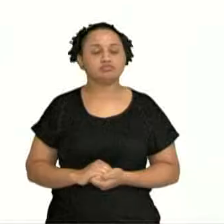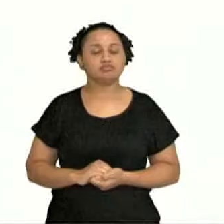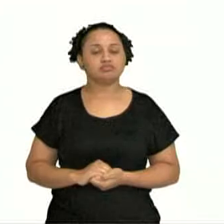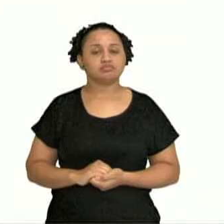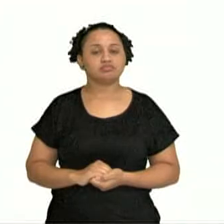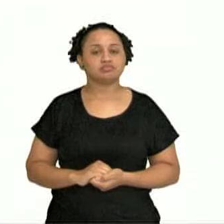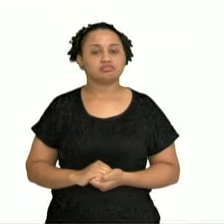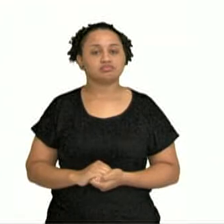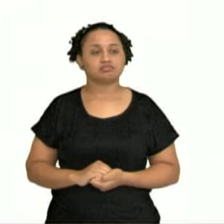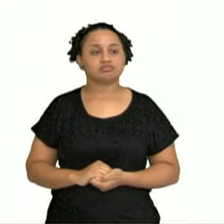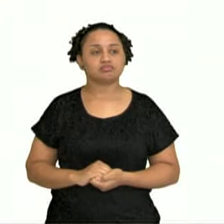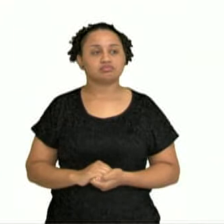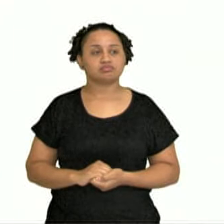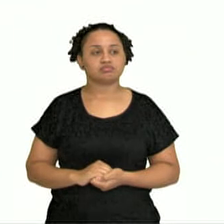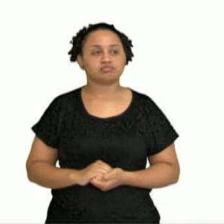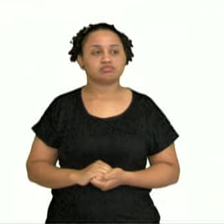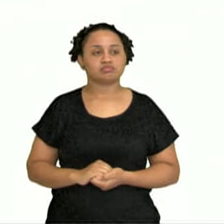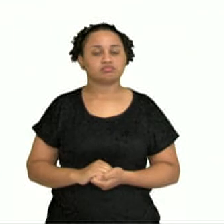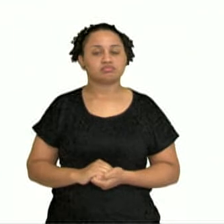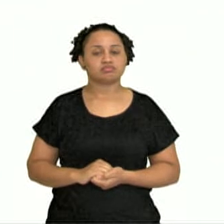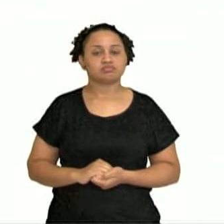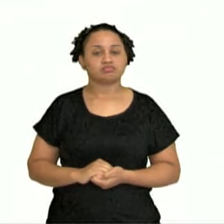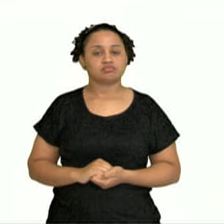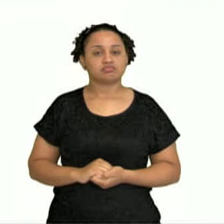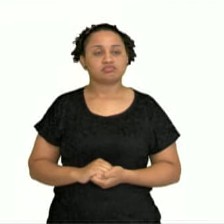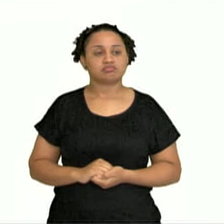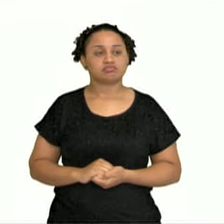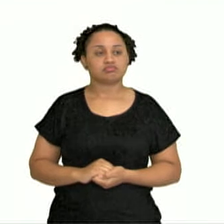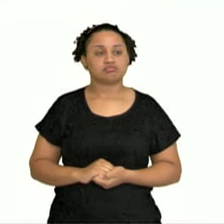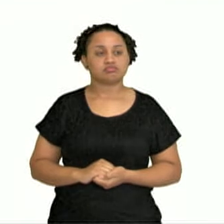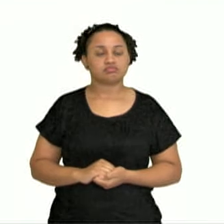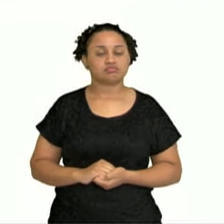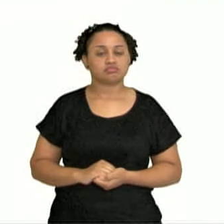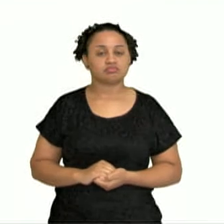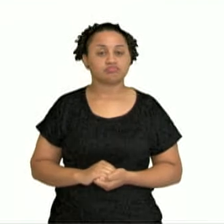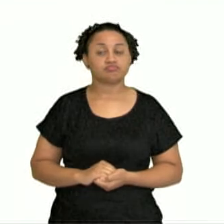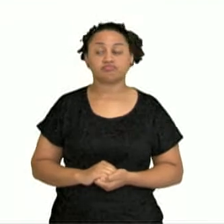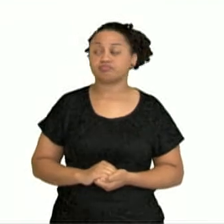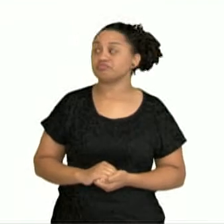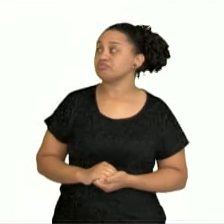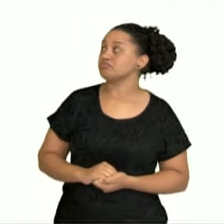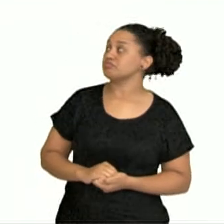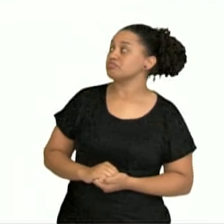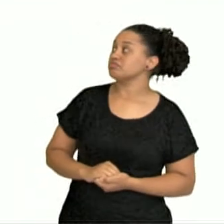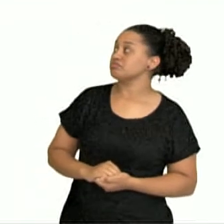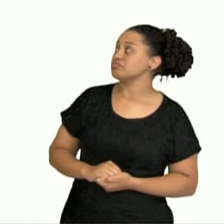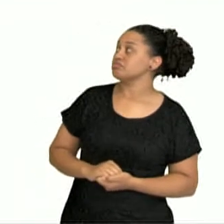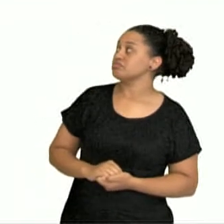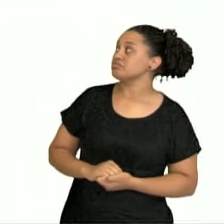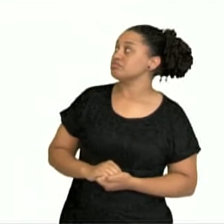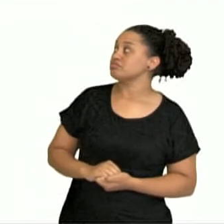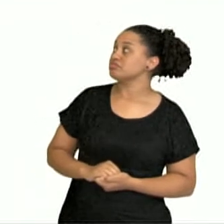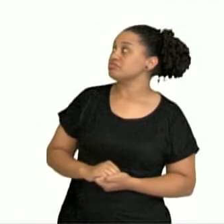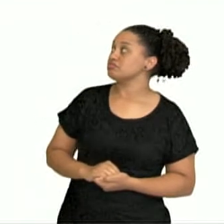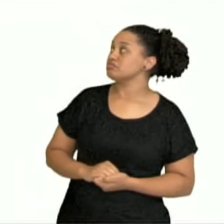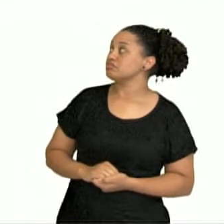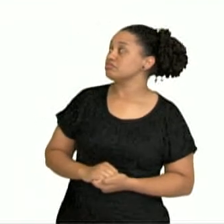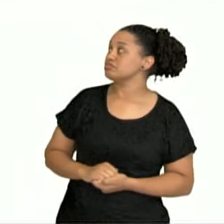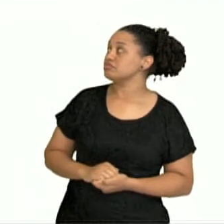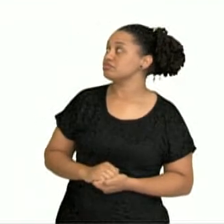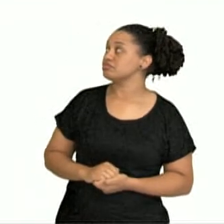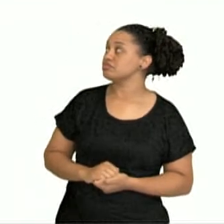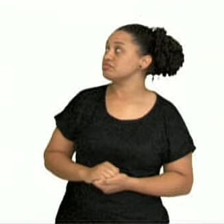Reflexionando. El español es la única lengua en la que los signos de interrogación y